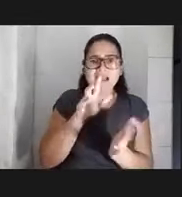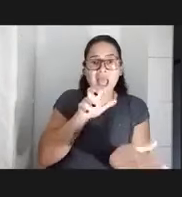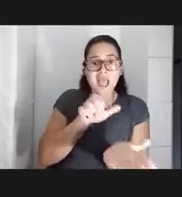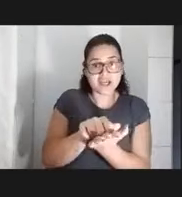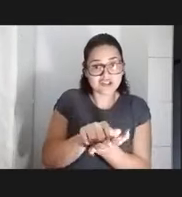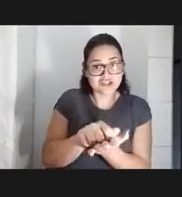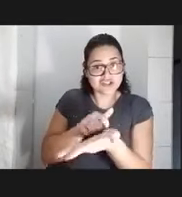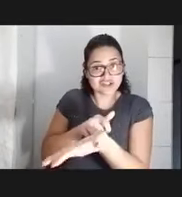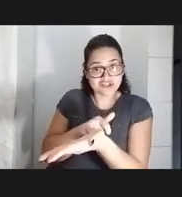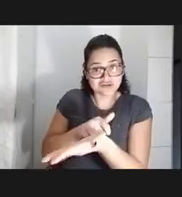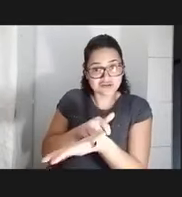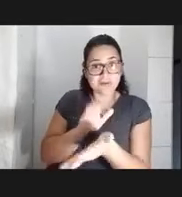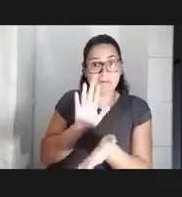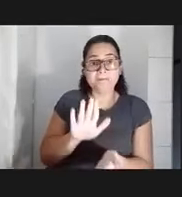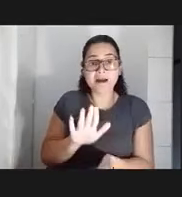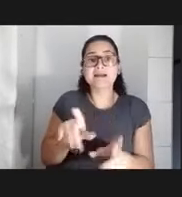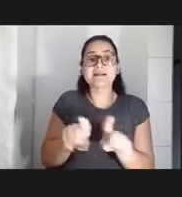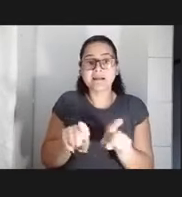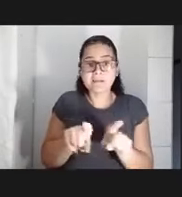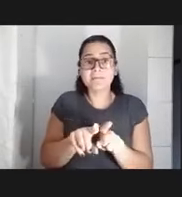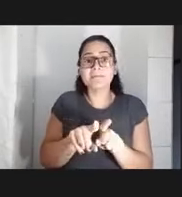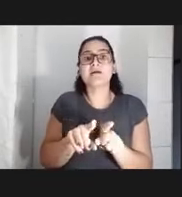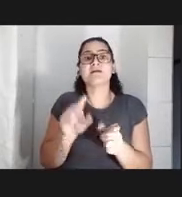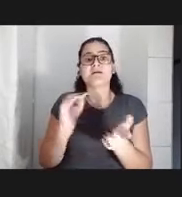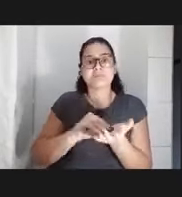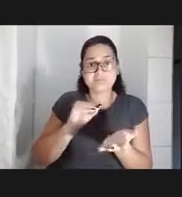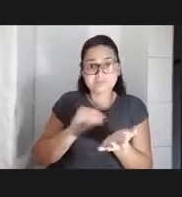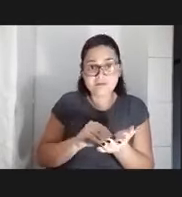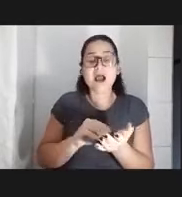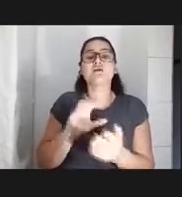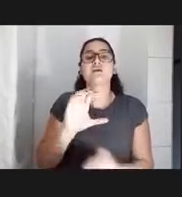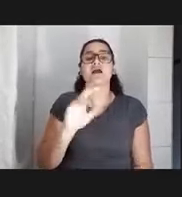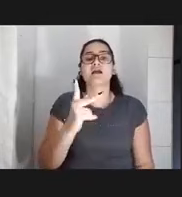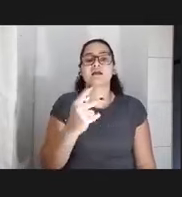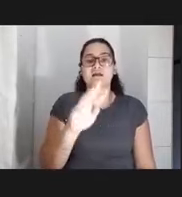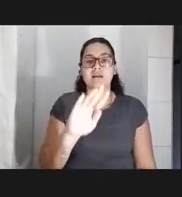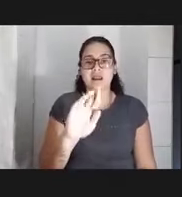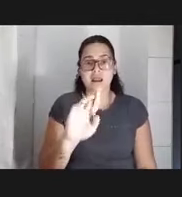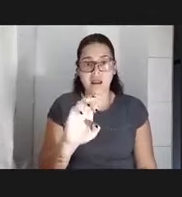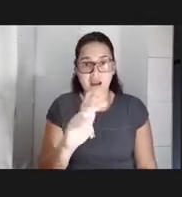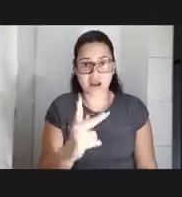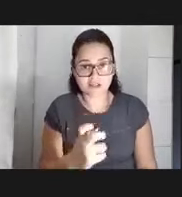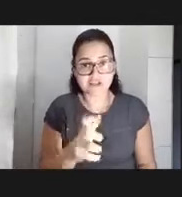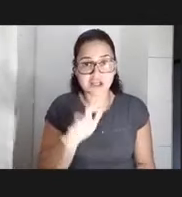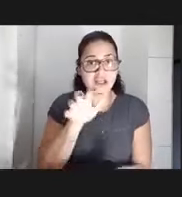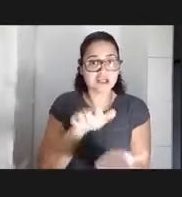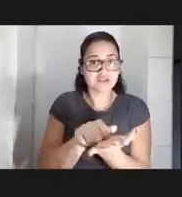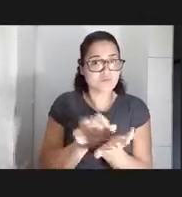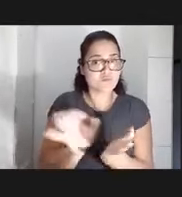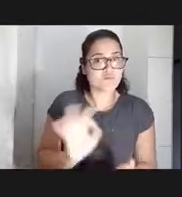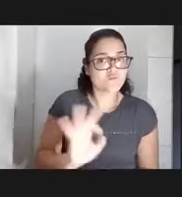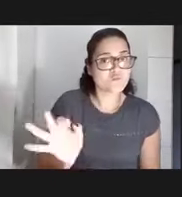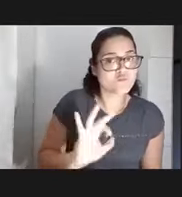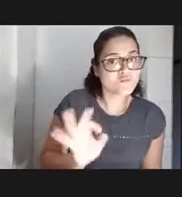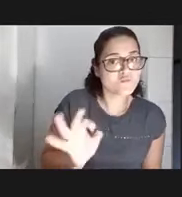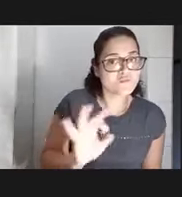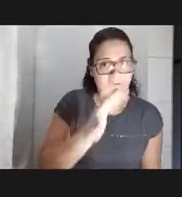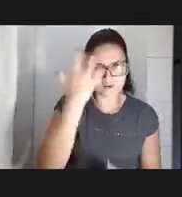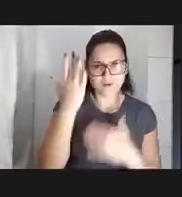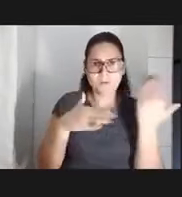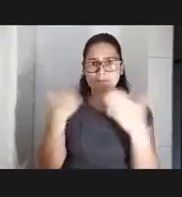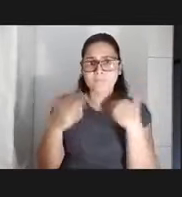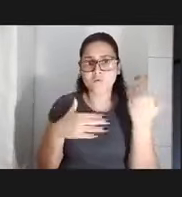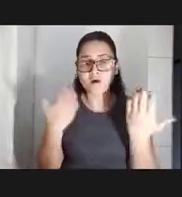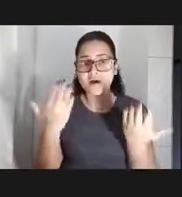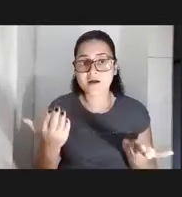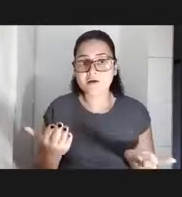problema de falta de testes, nós temos o problema da subnotificação, de muita gente que morreu, sabe, com